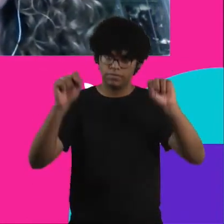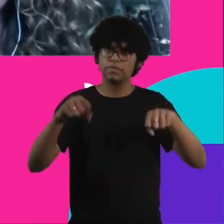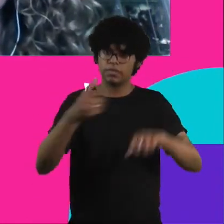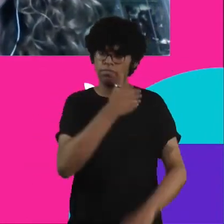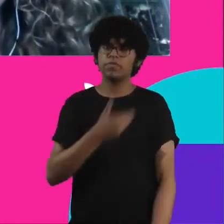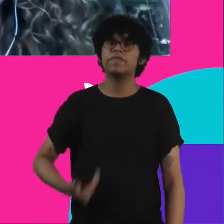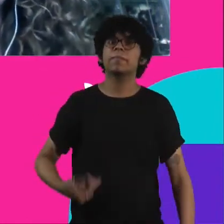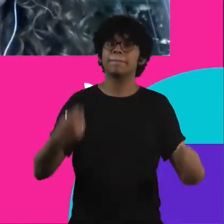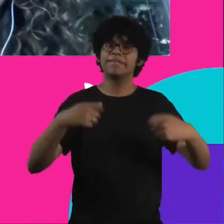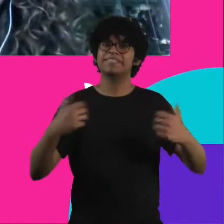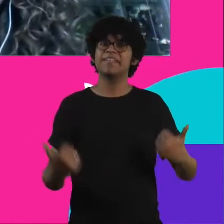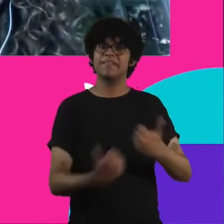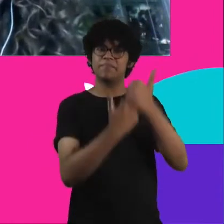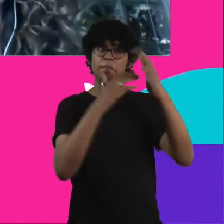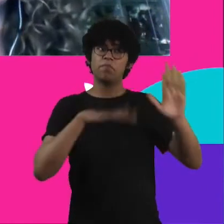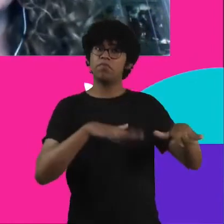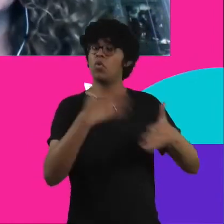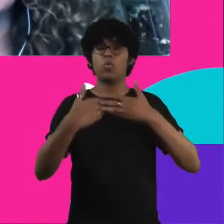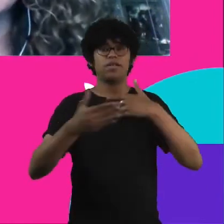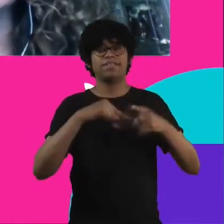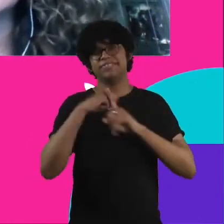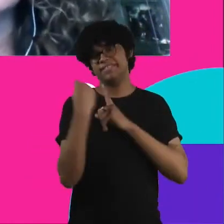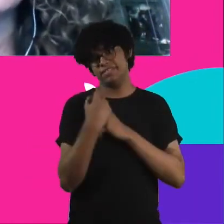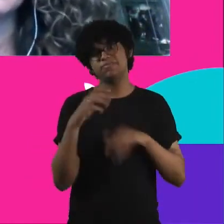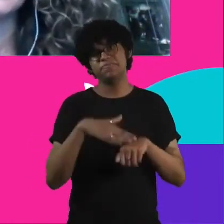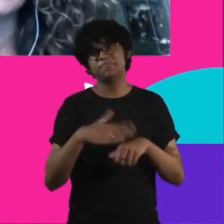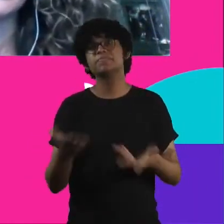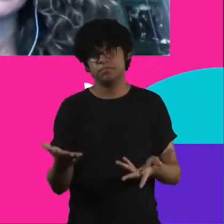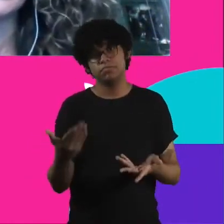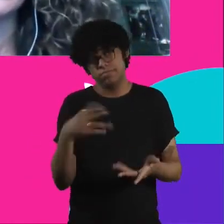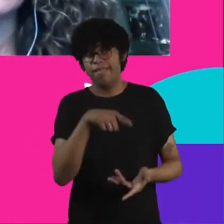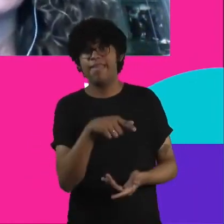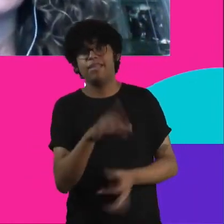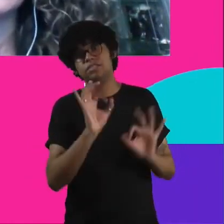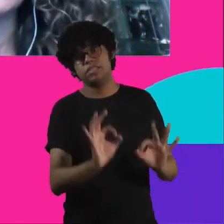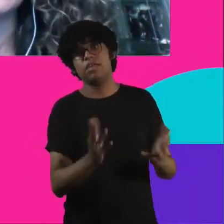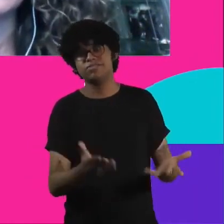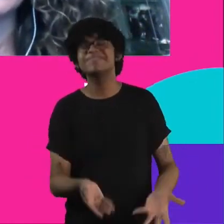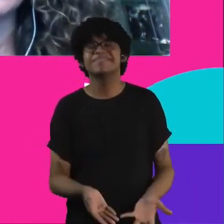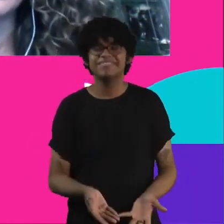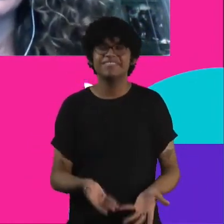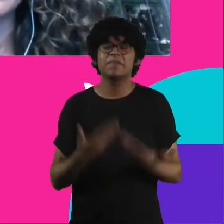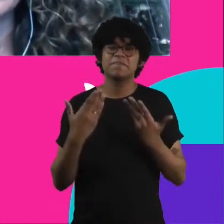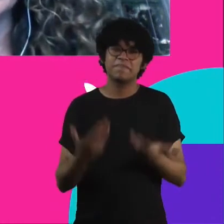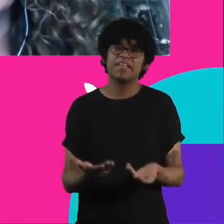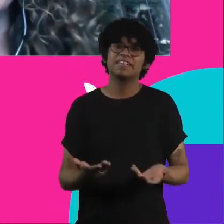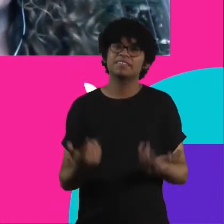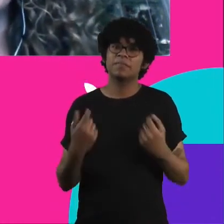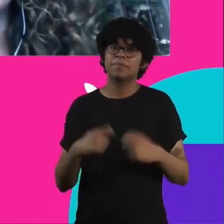verdade, apoiando qualquer movimento que a sociedade faça. Deveria ser dessa forma. Então, antes de ser uma